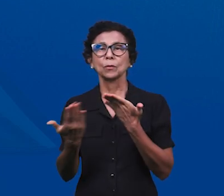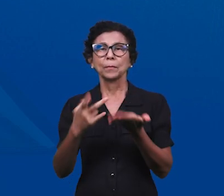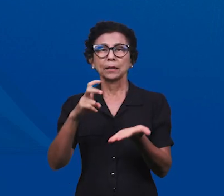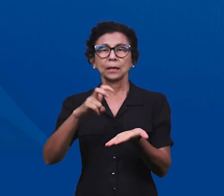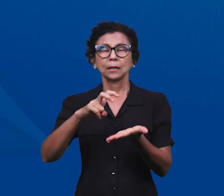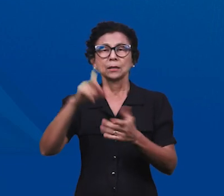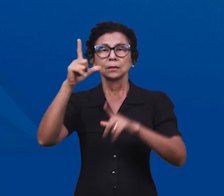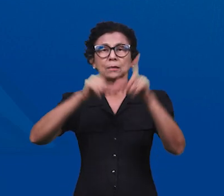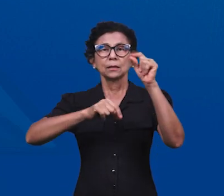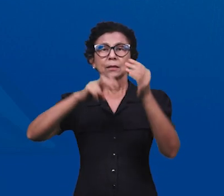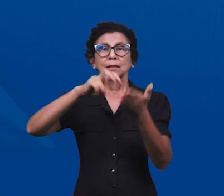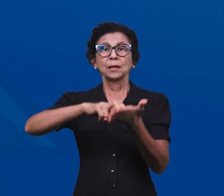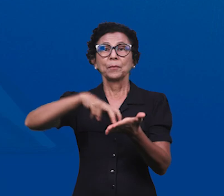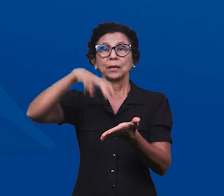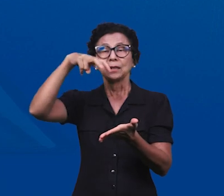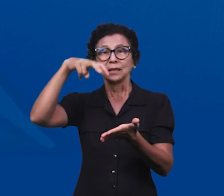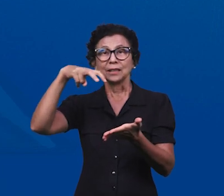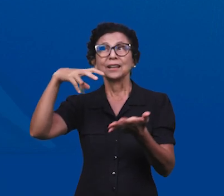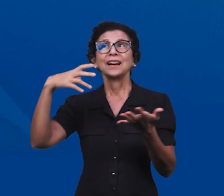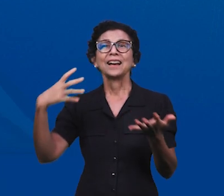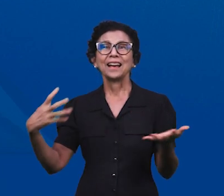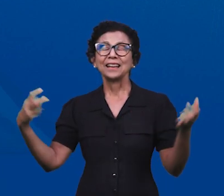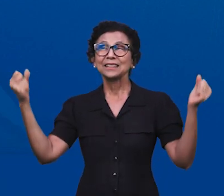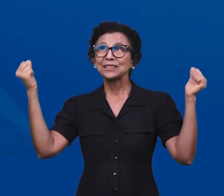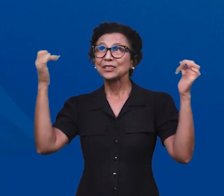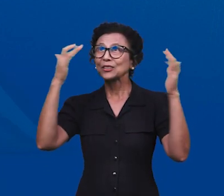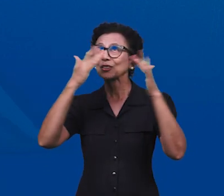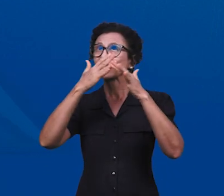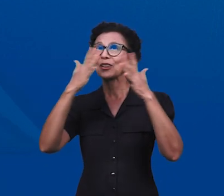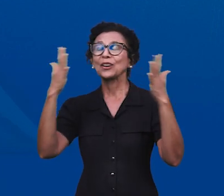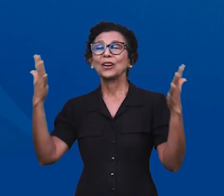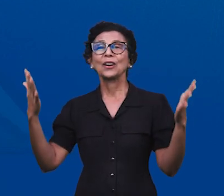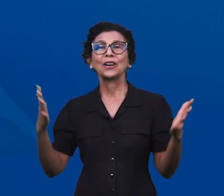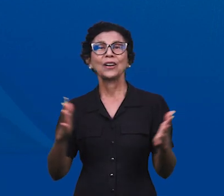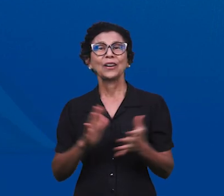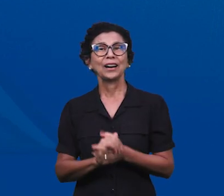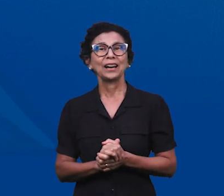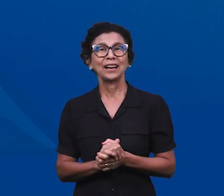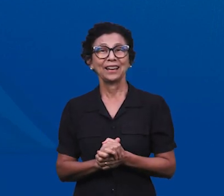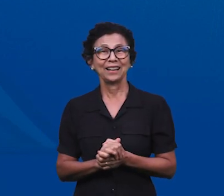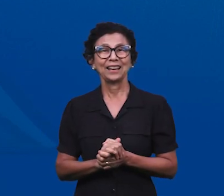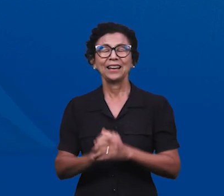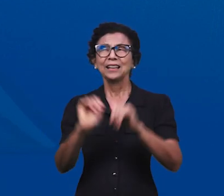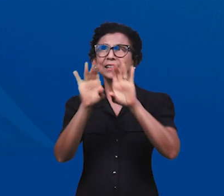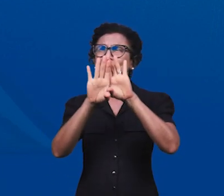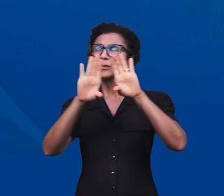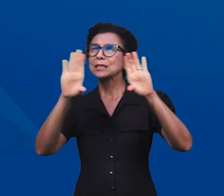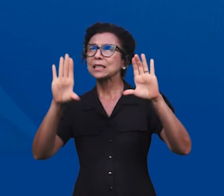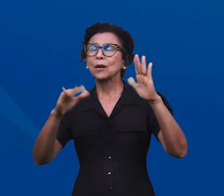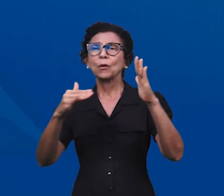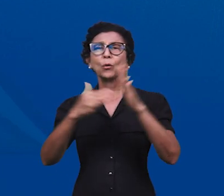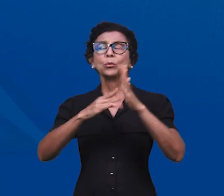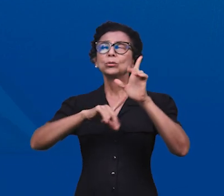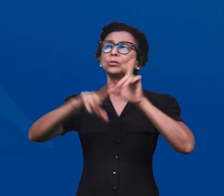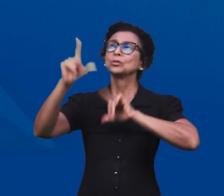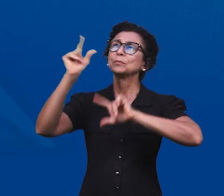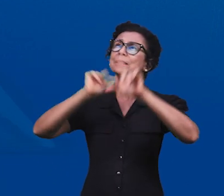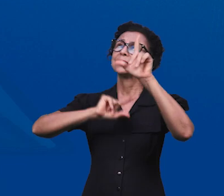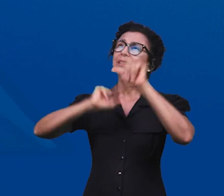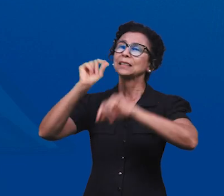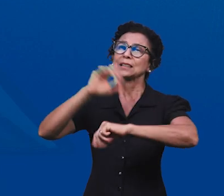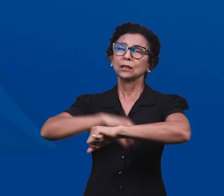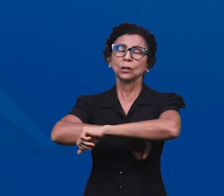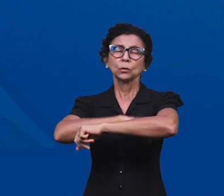da manhã. A estrela da manhã é a última estrela a brilhar no céu antes do novo